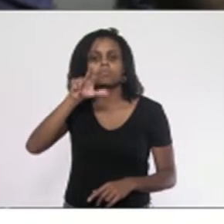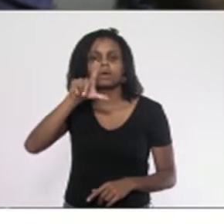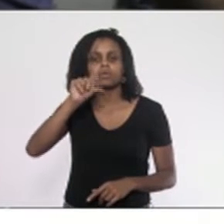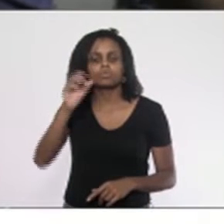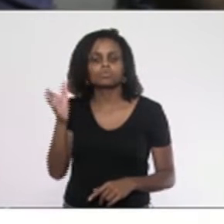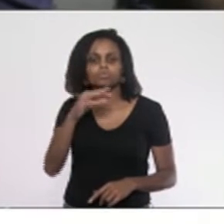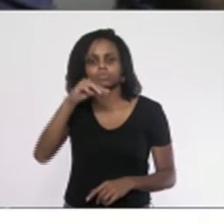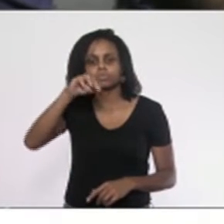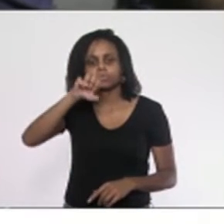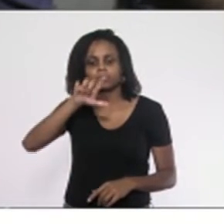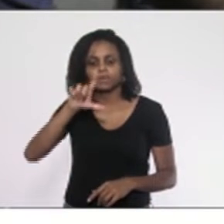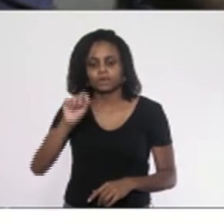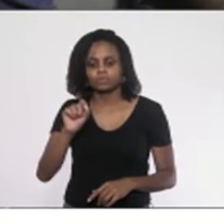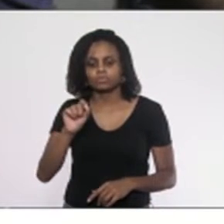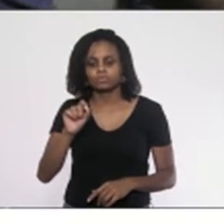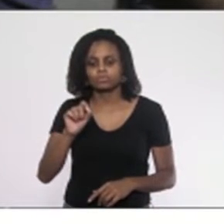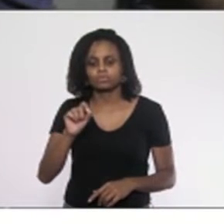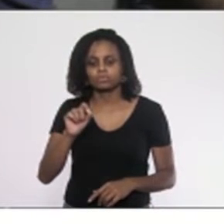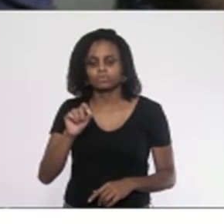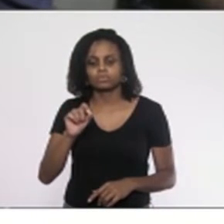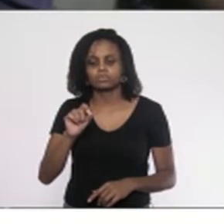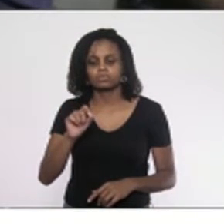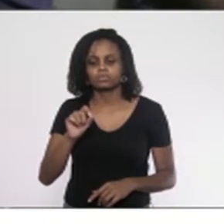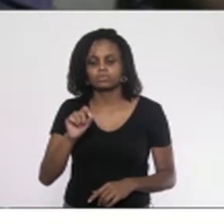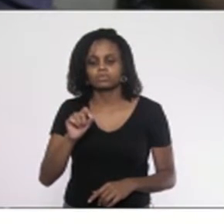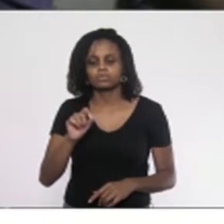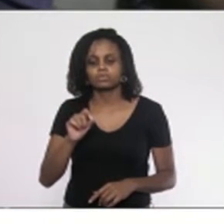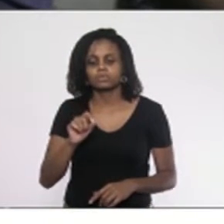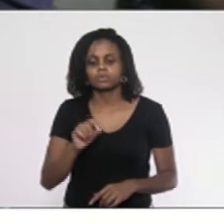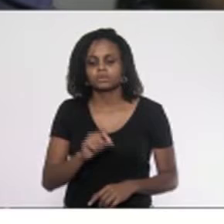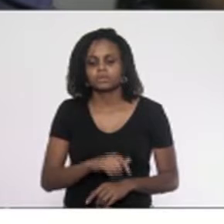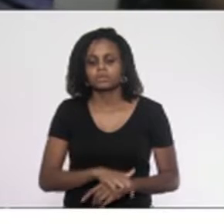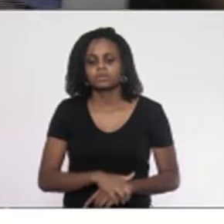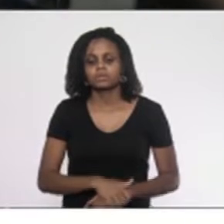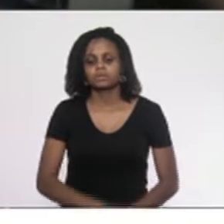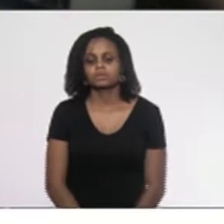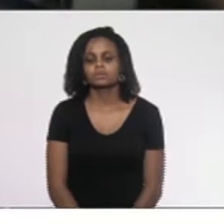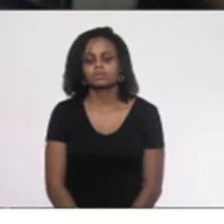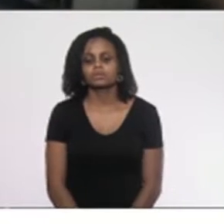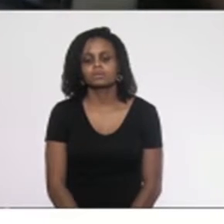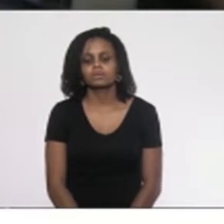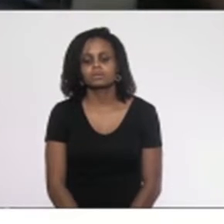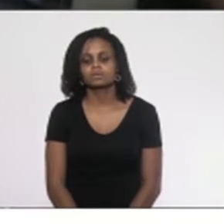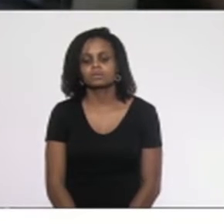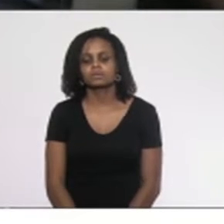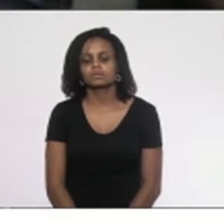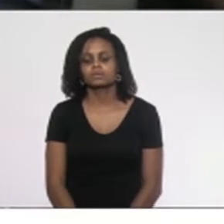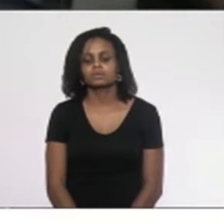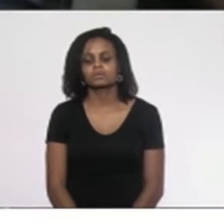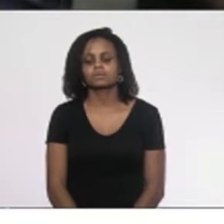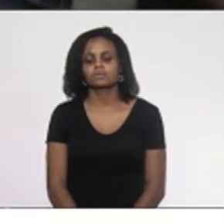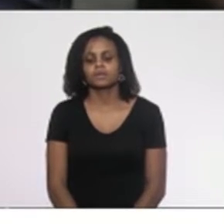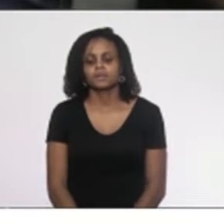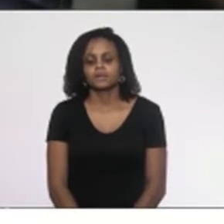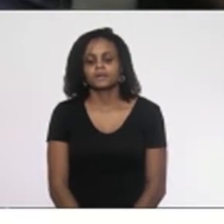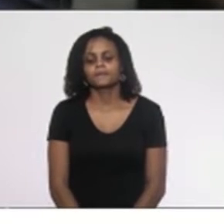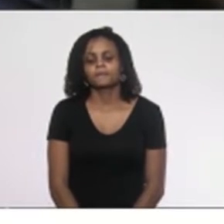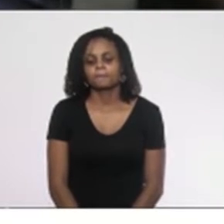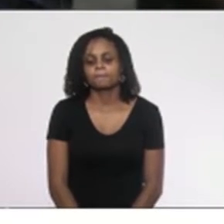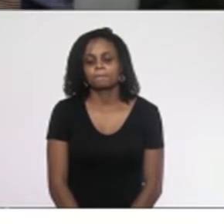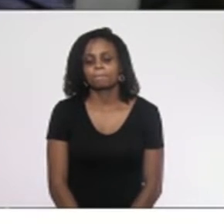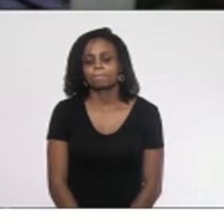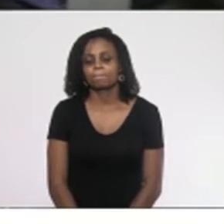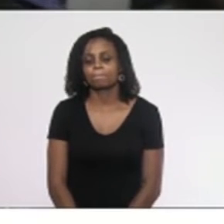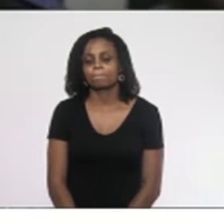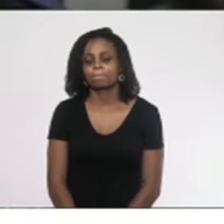engano. À época, se não me engano. Já existia aqui emenda de Vossa Excelência.